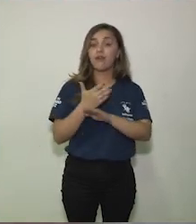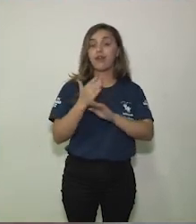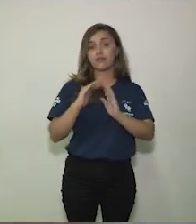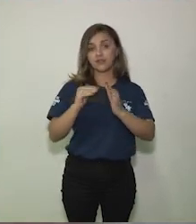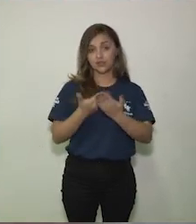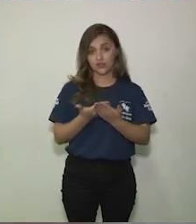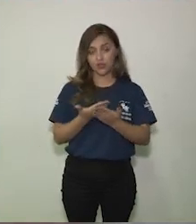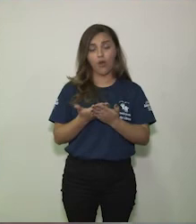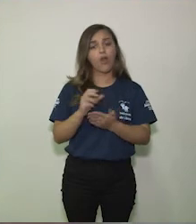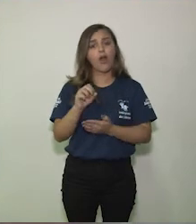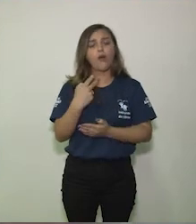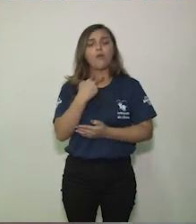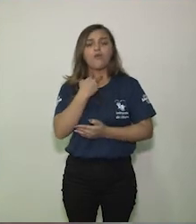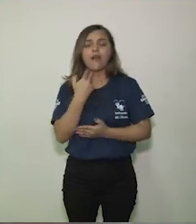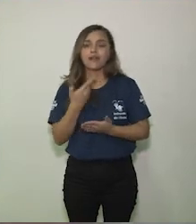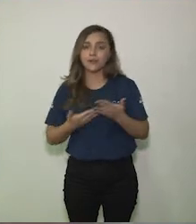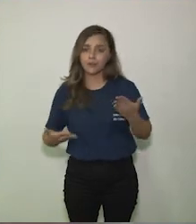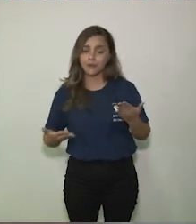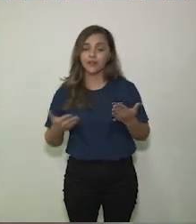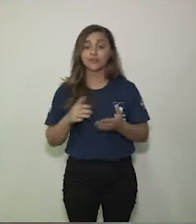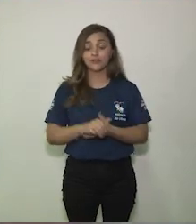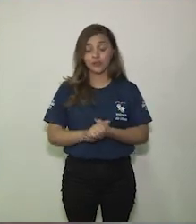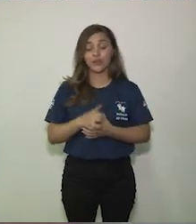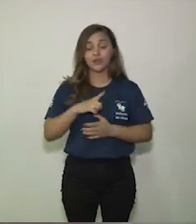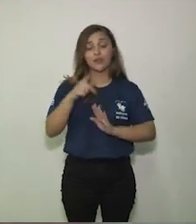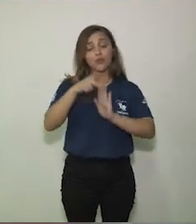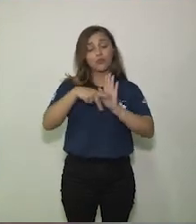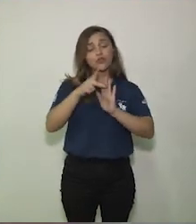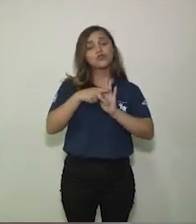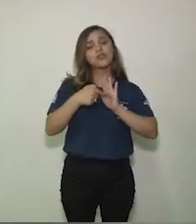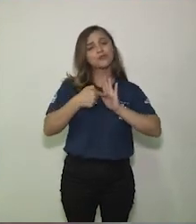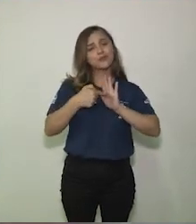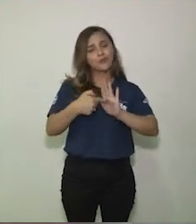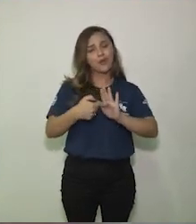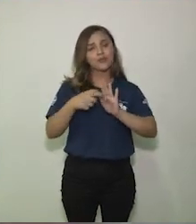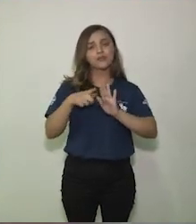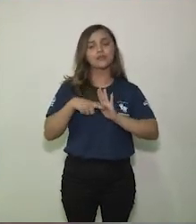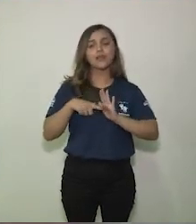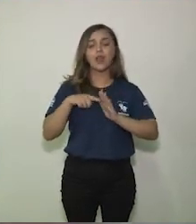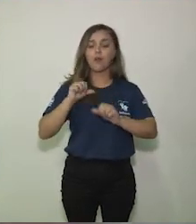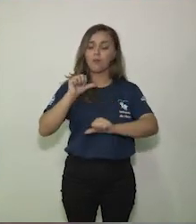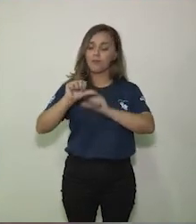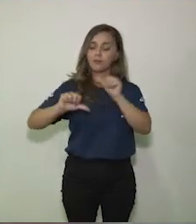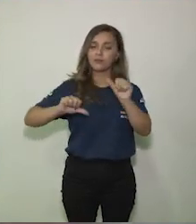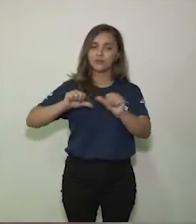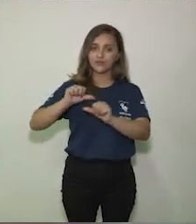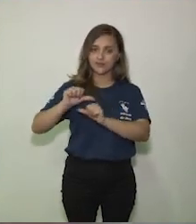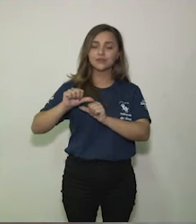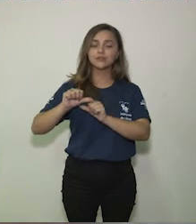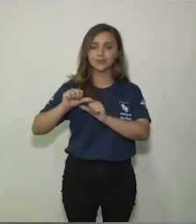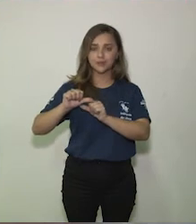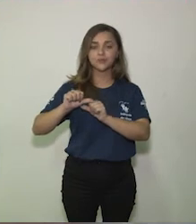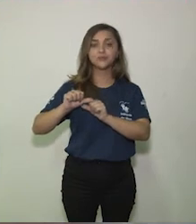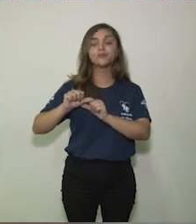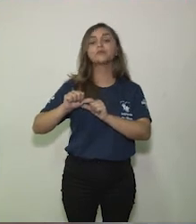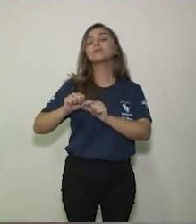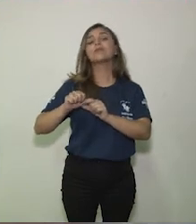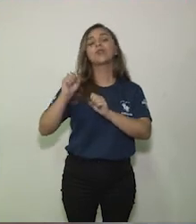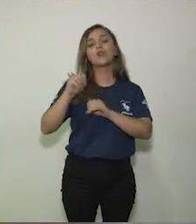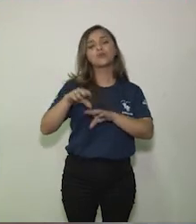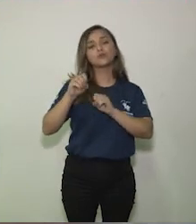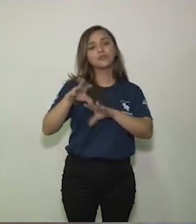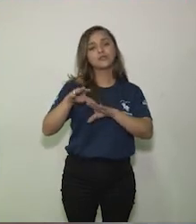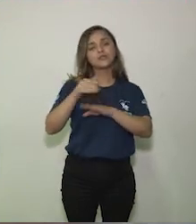que anteveja também, esse projeto assim o faz, essa transição, essa demanda que surgirá na rede pública de